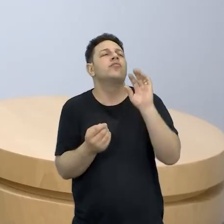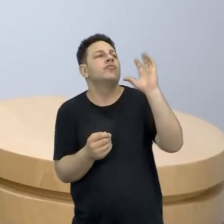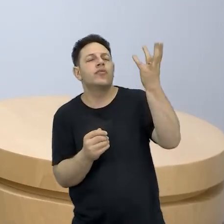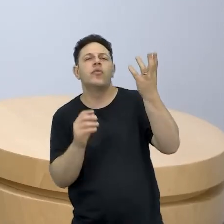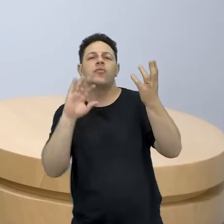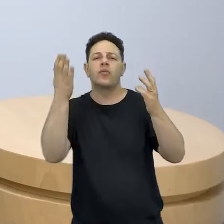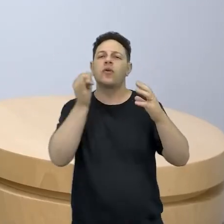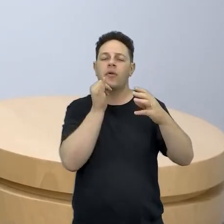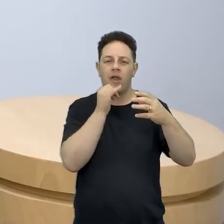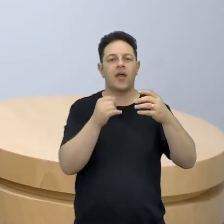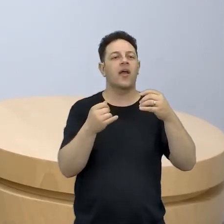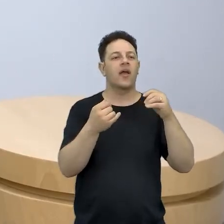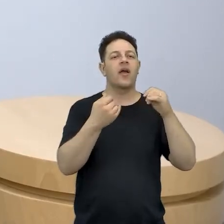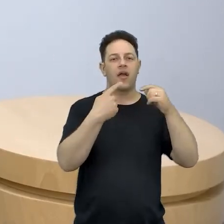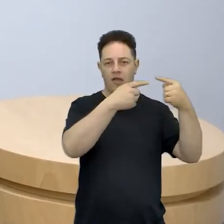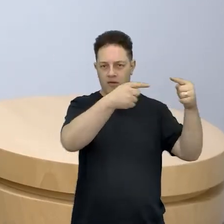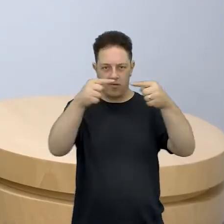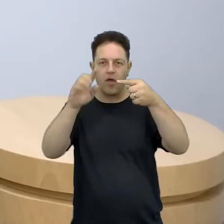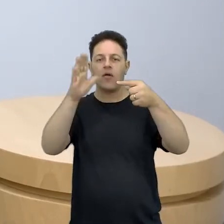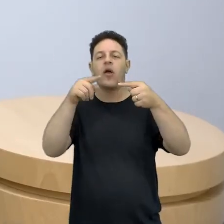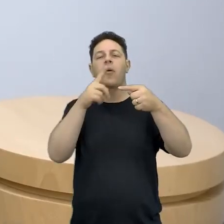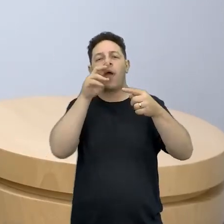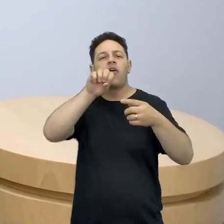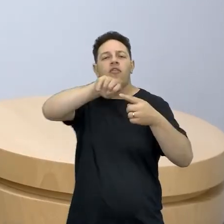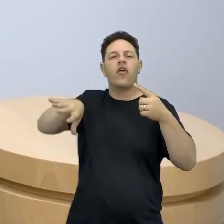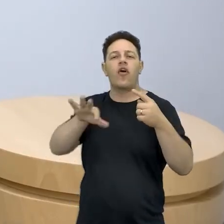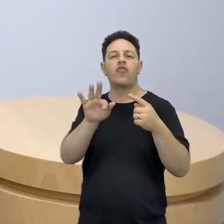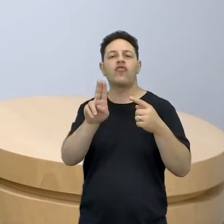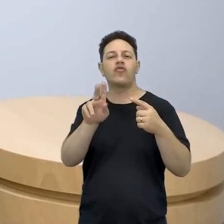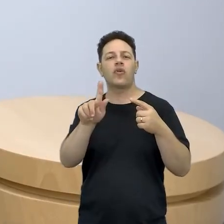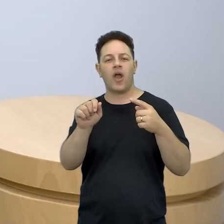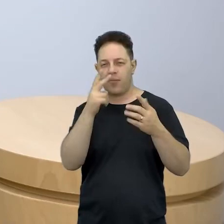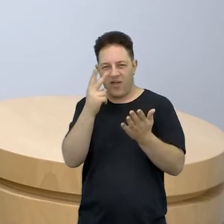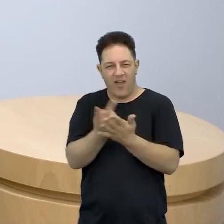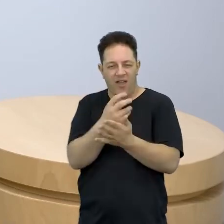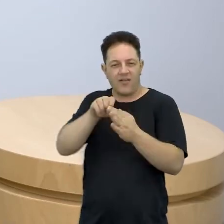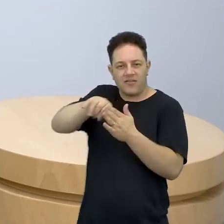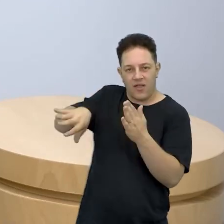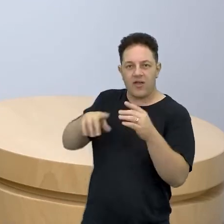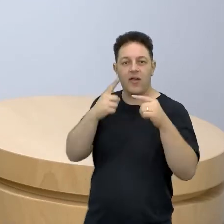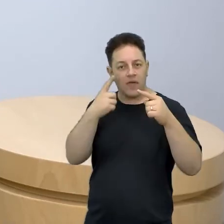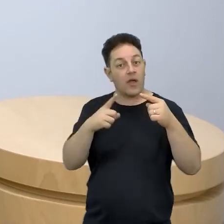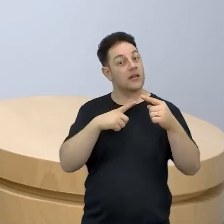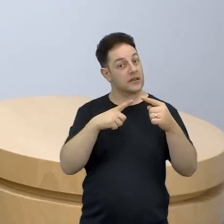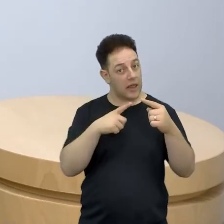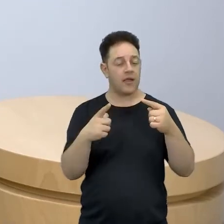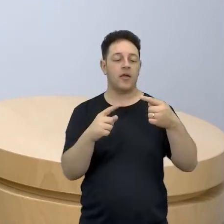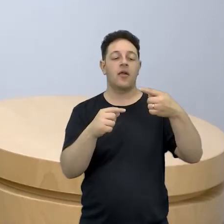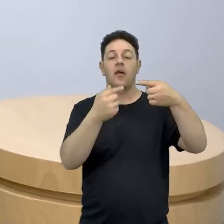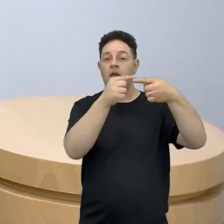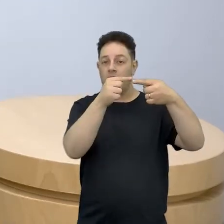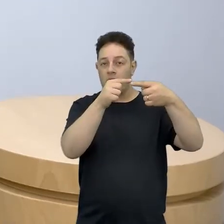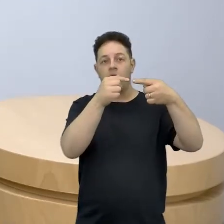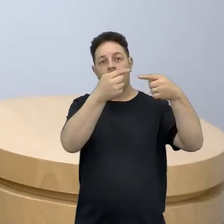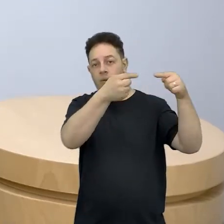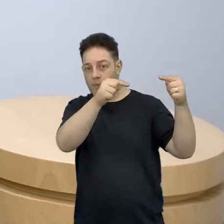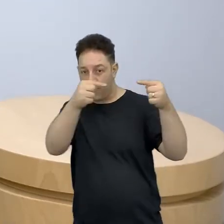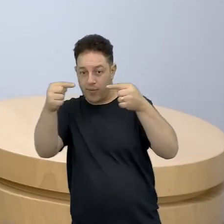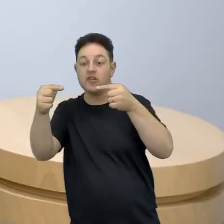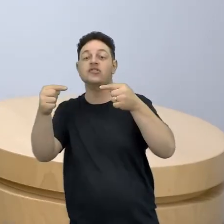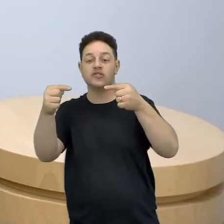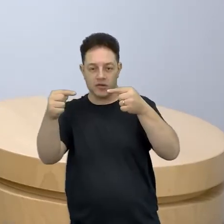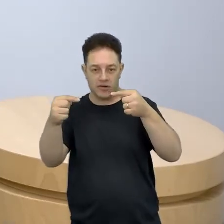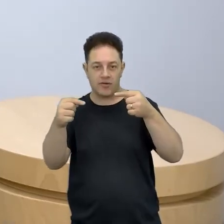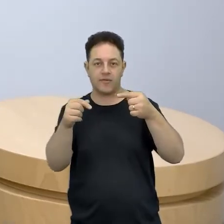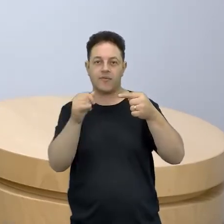da corrente elétrica. Você veja que tem, os cabos são feitos para produção, para passagem da corrente. Depois que passa